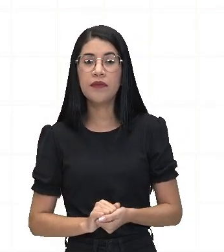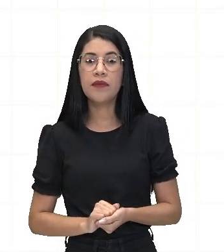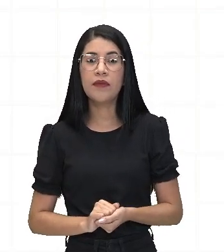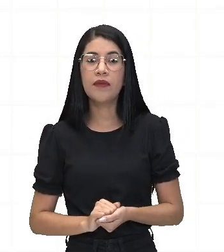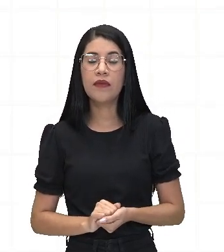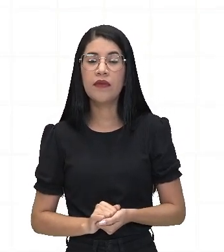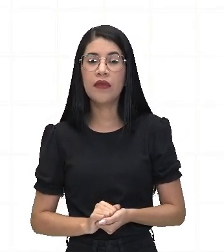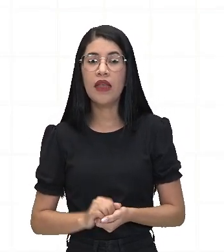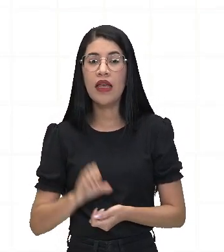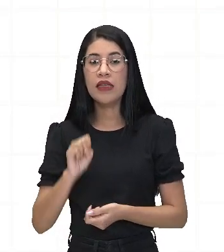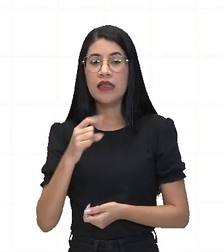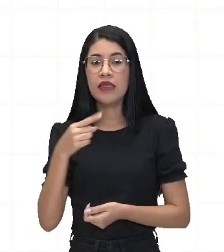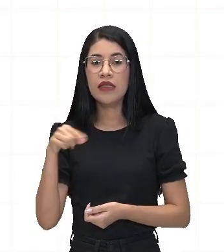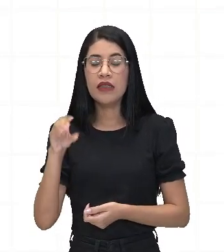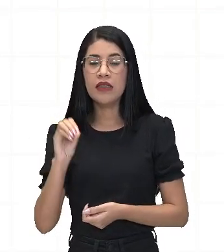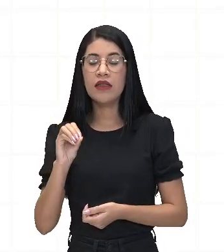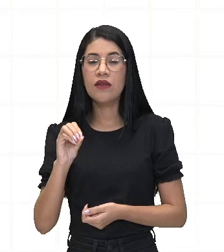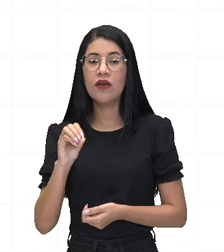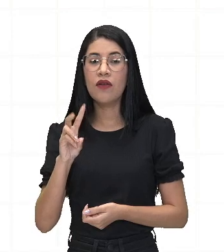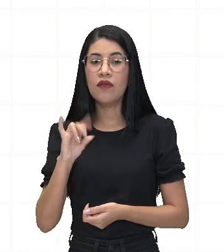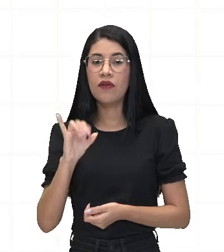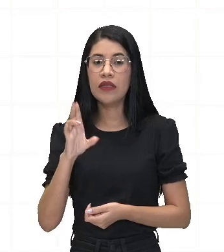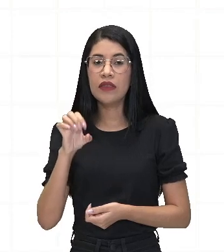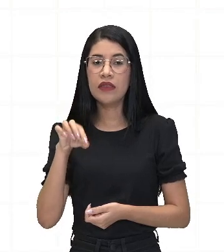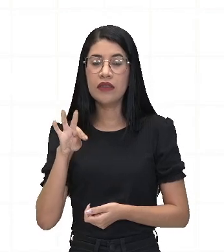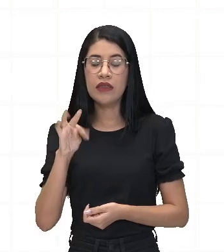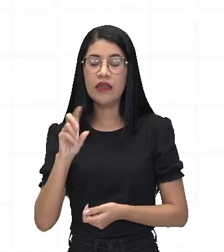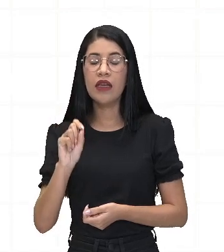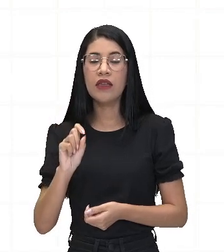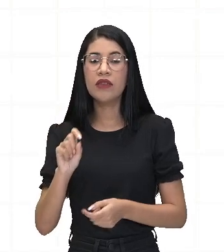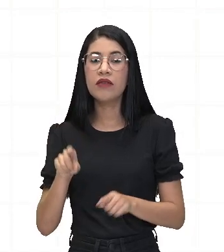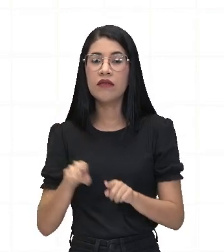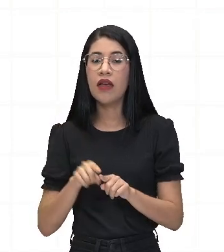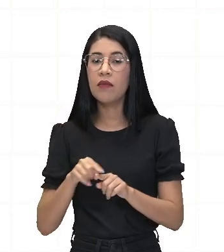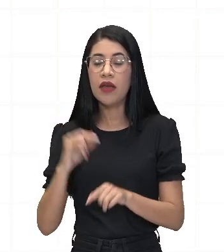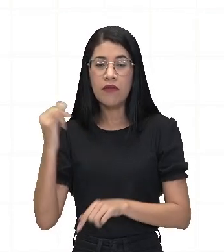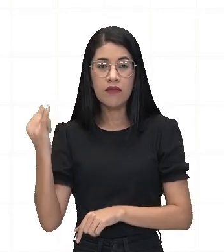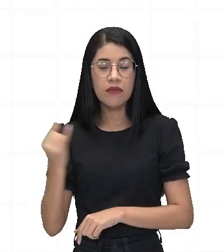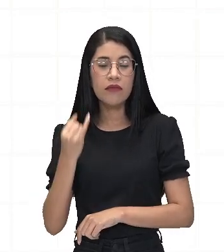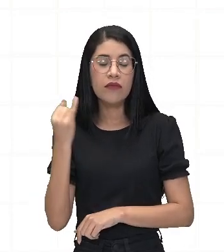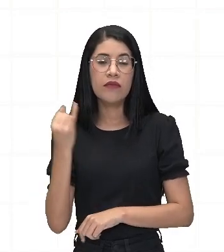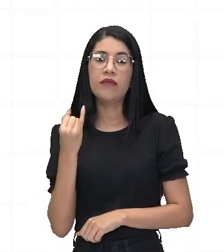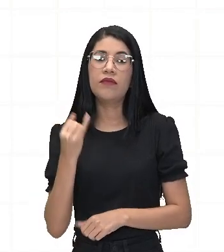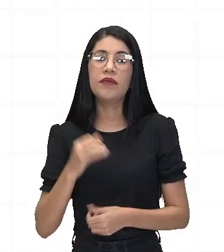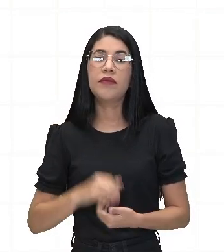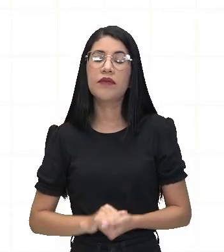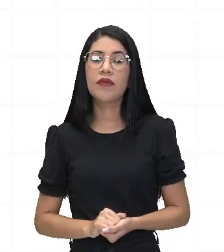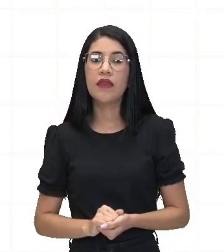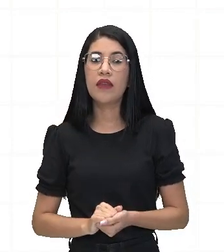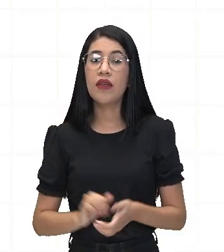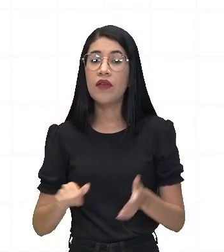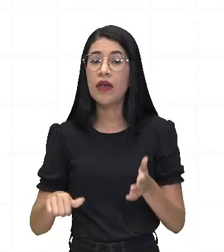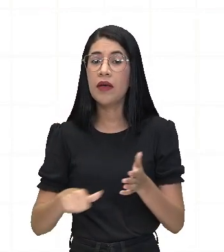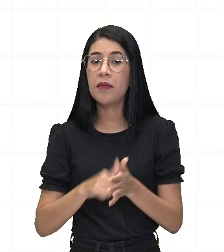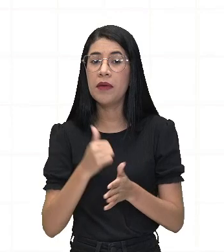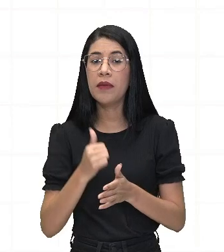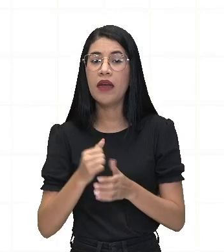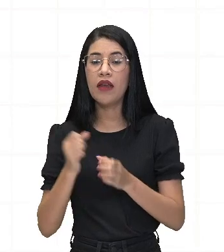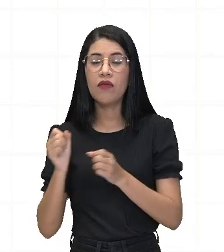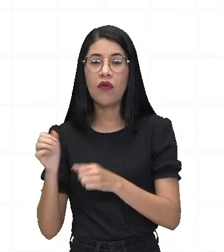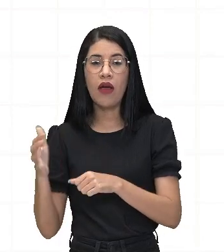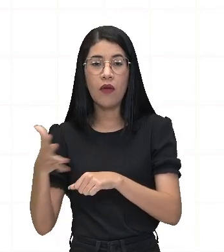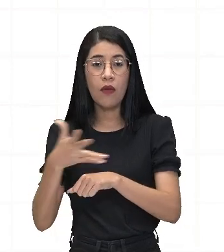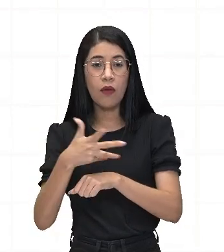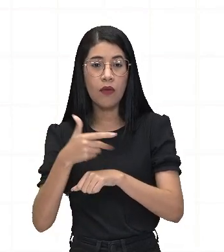que também se destacou, né? A de São Vicente. A primeira capitania a ser colonizada